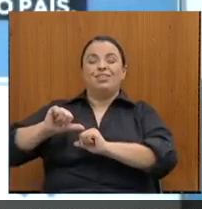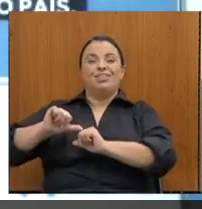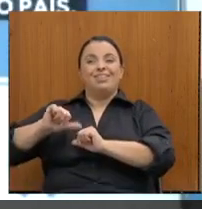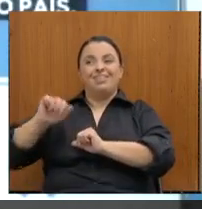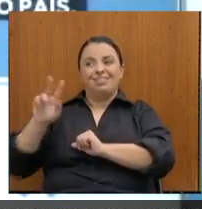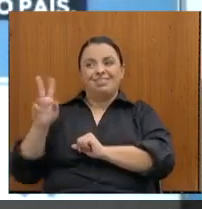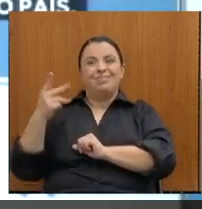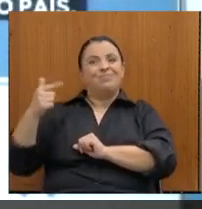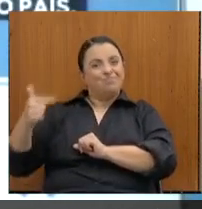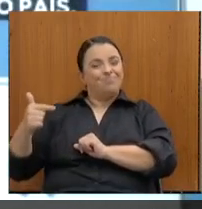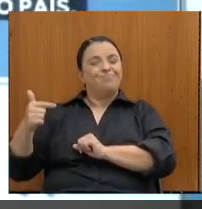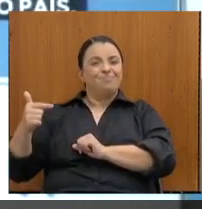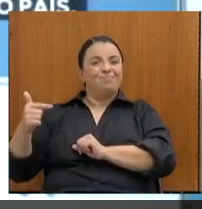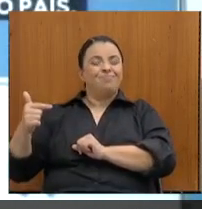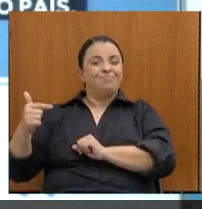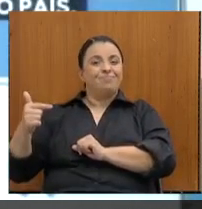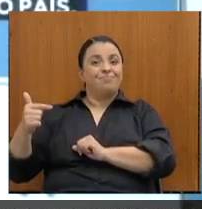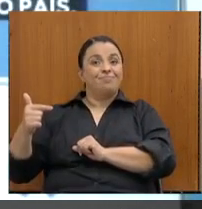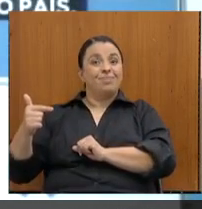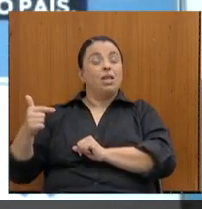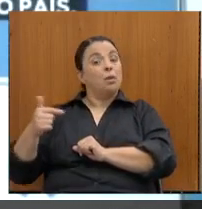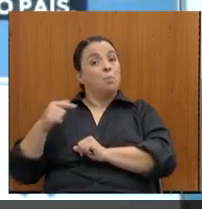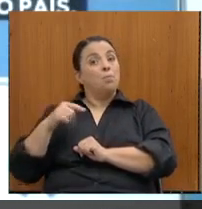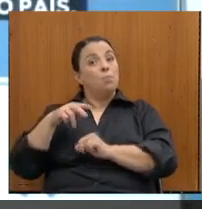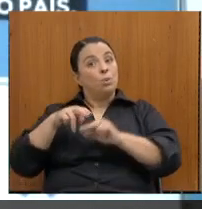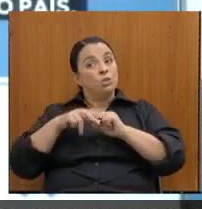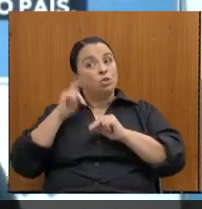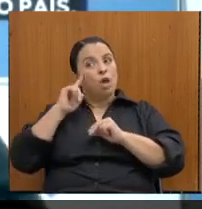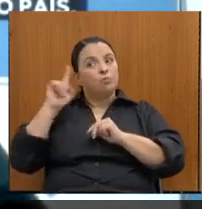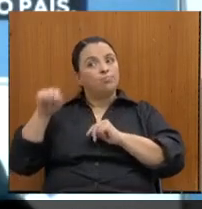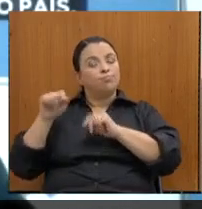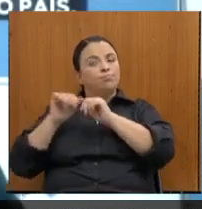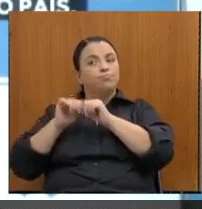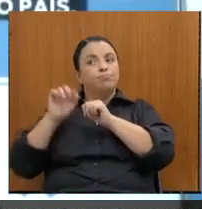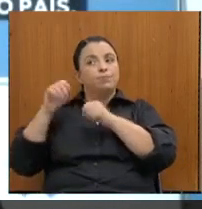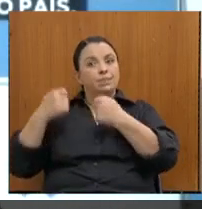difusão do hidrogênio seja ampliada